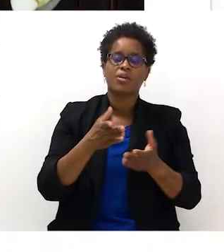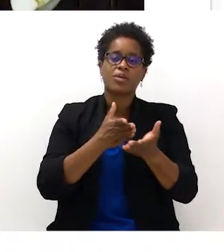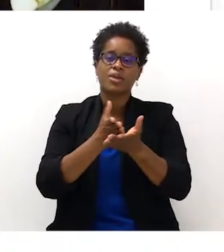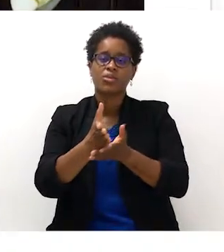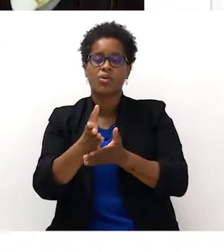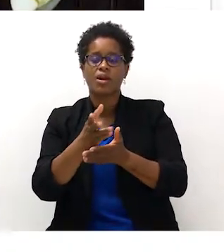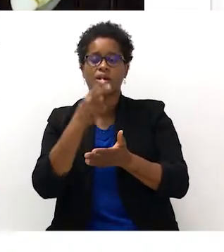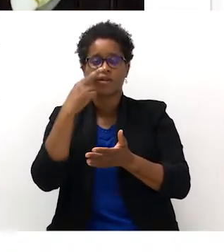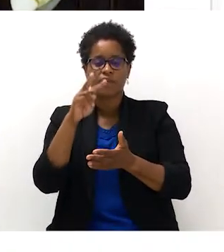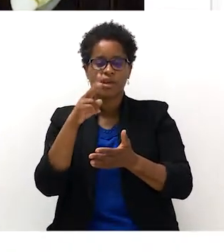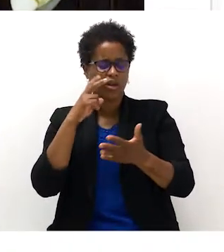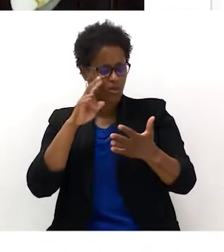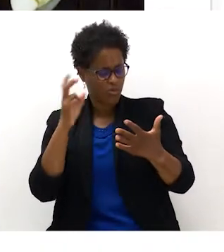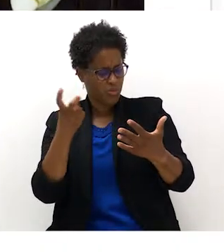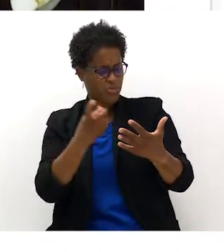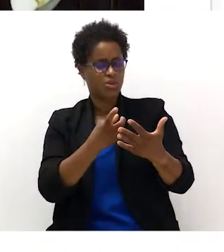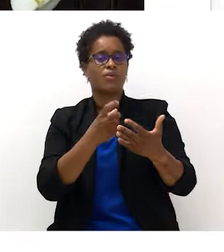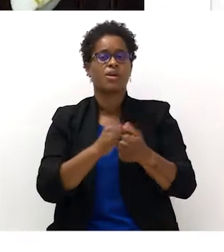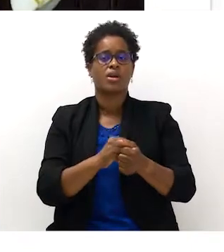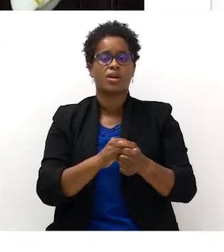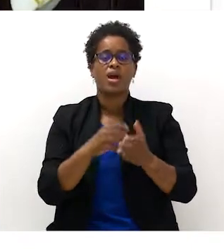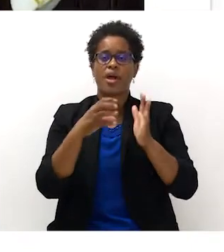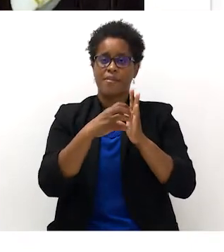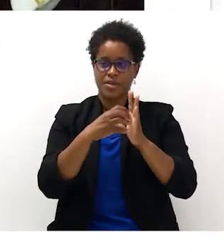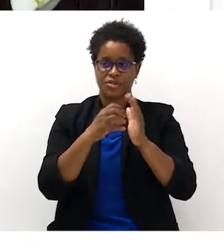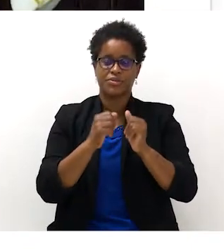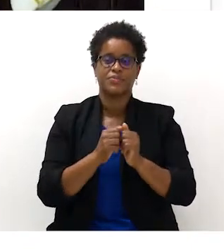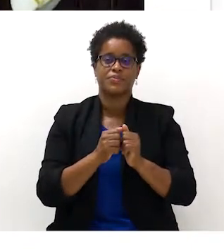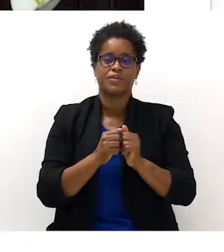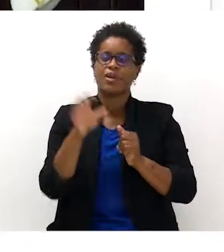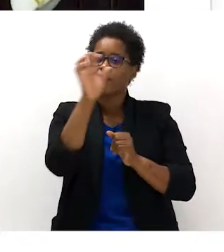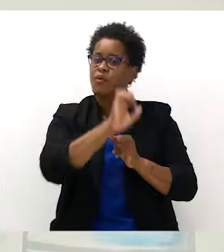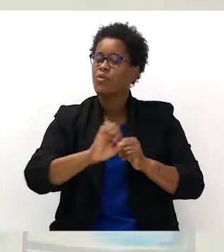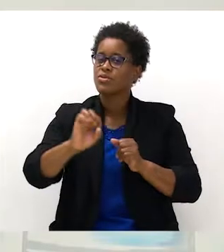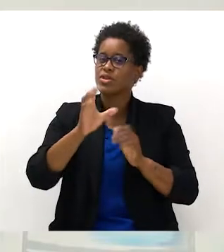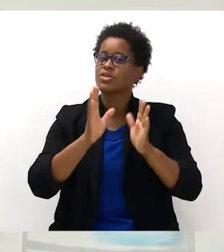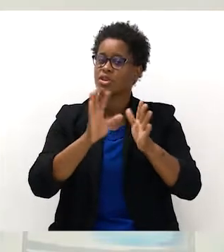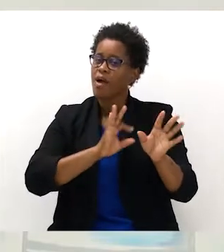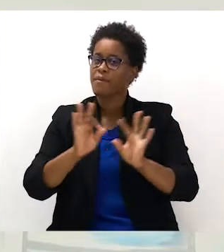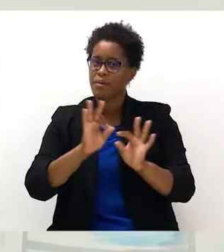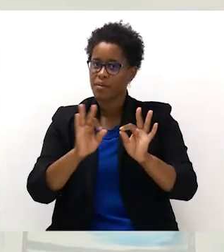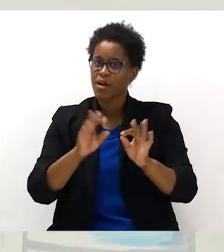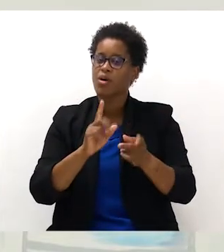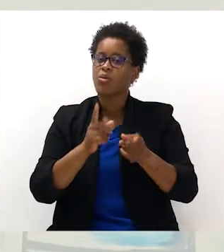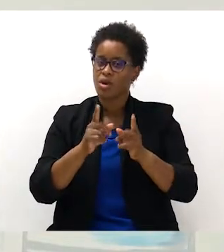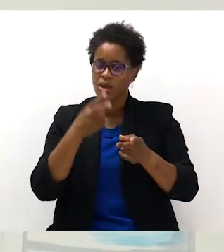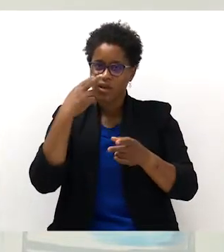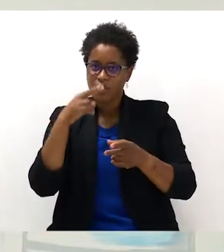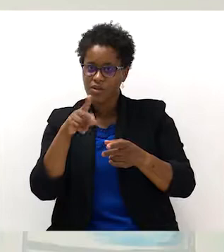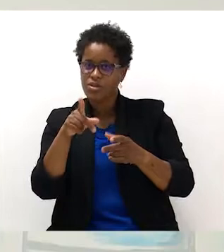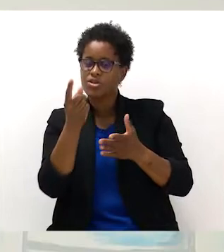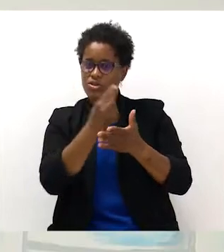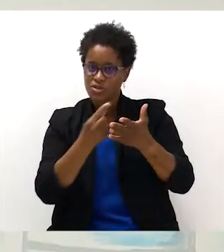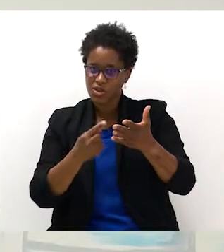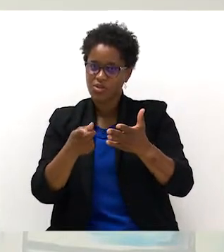continuar a ver, observar a imagem. Vocês já repararam o que temos neste